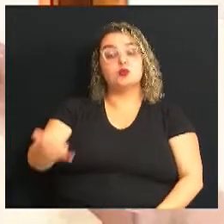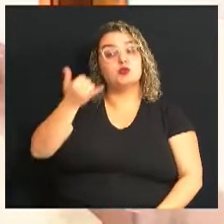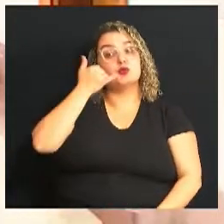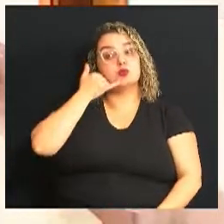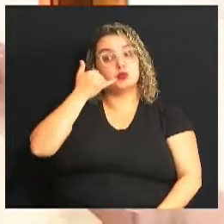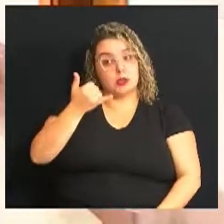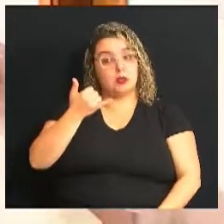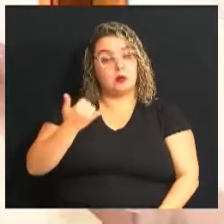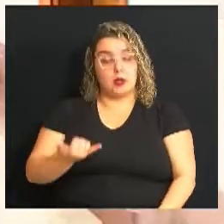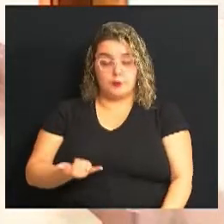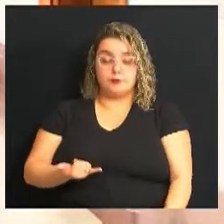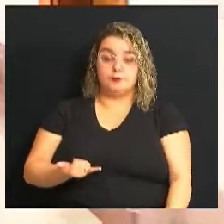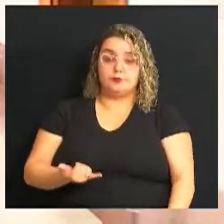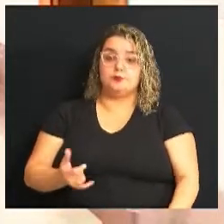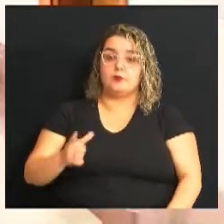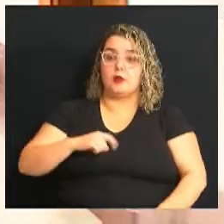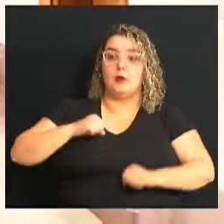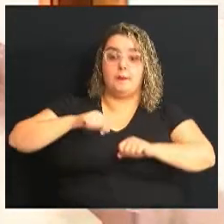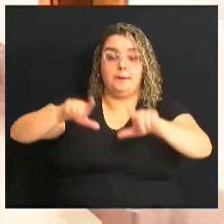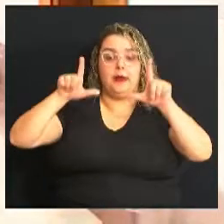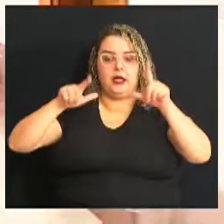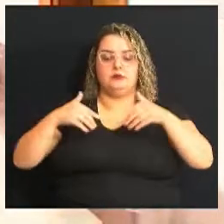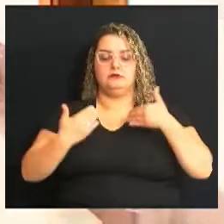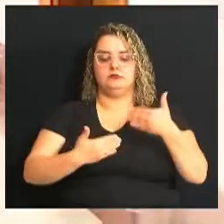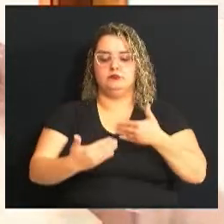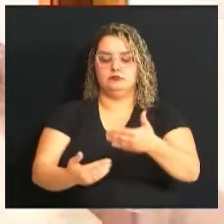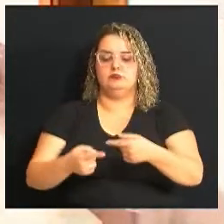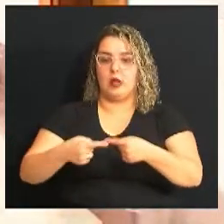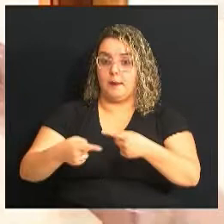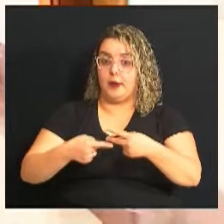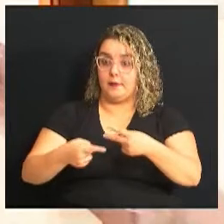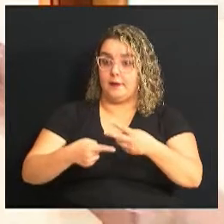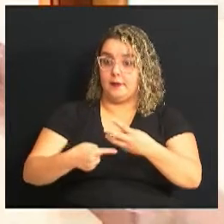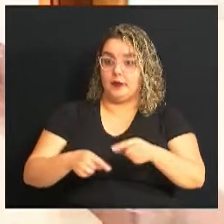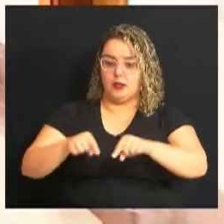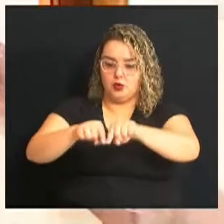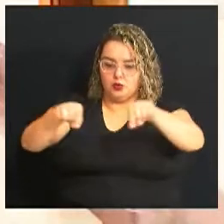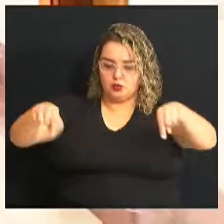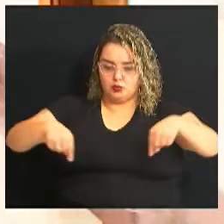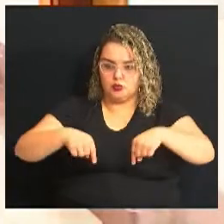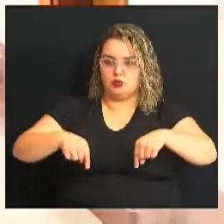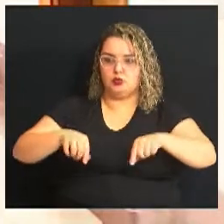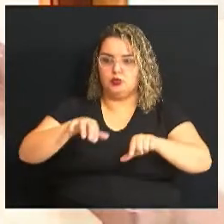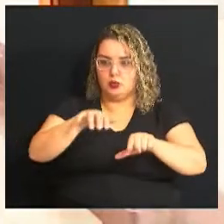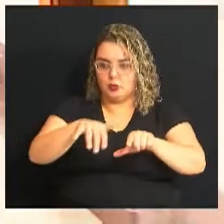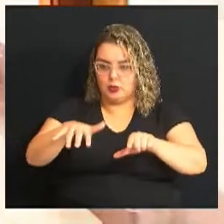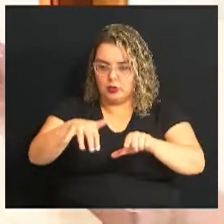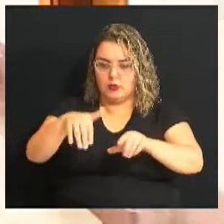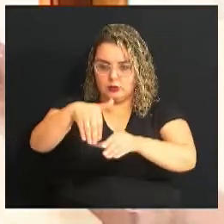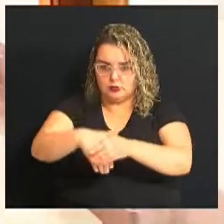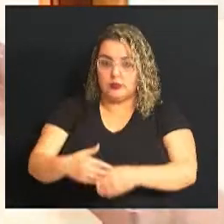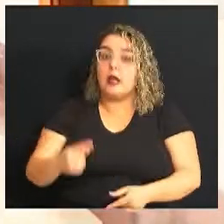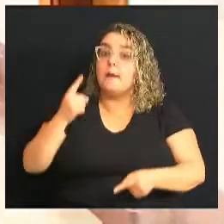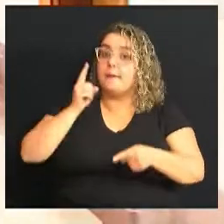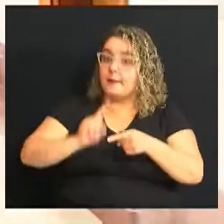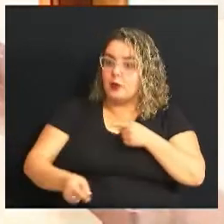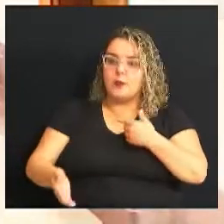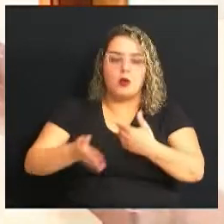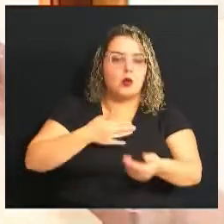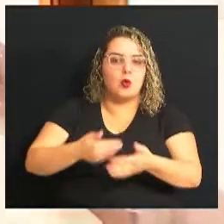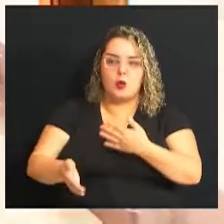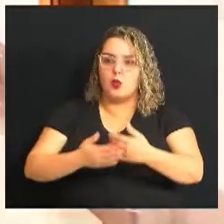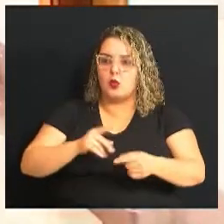Ganhou bastante destaque nas últimas semanas, o celular na cabine de votação que está proibido, bem como qualquer aparelho eletrônico